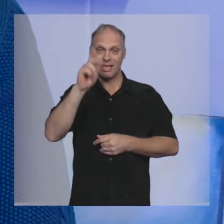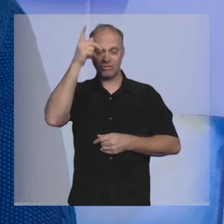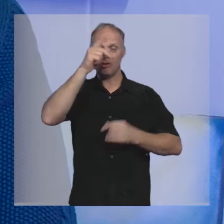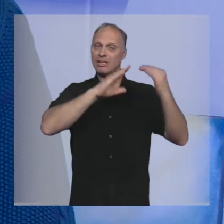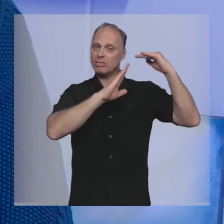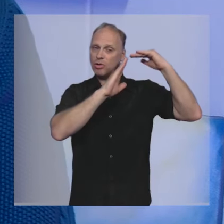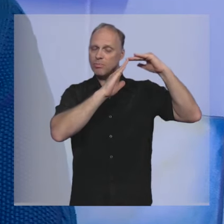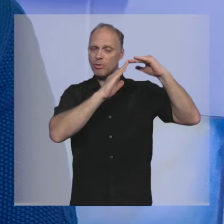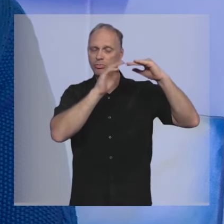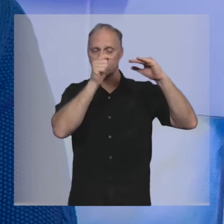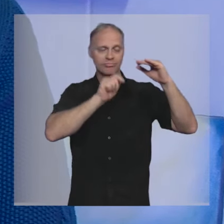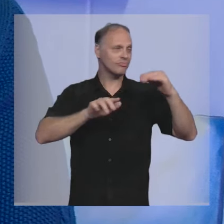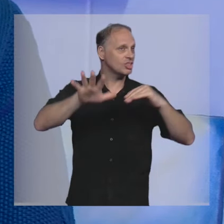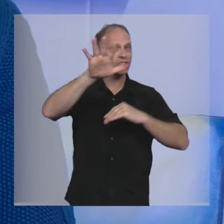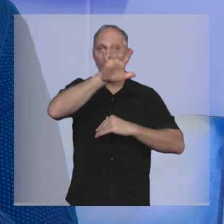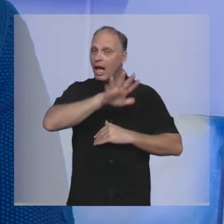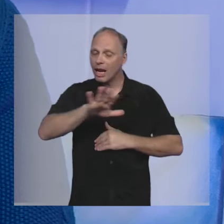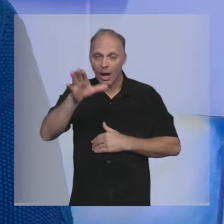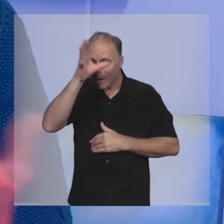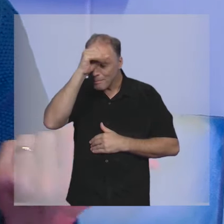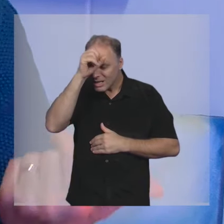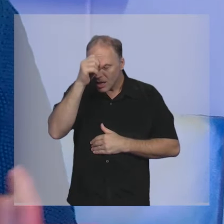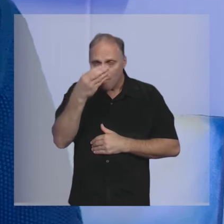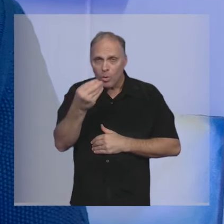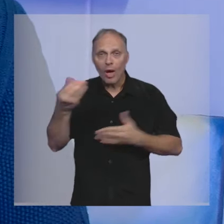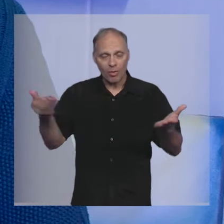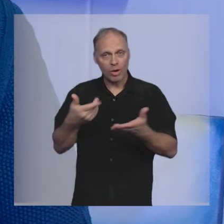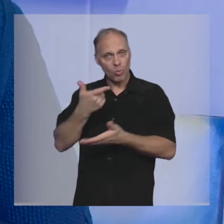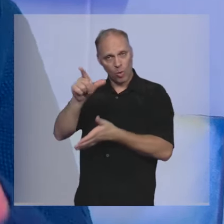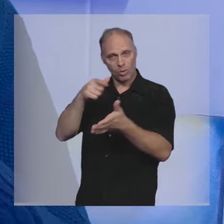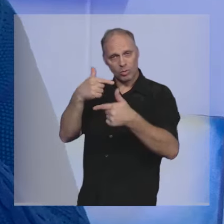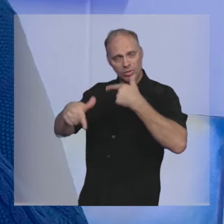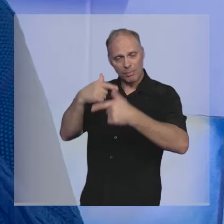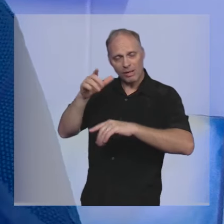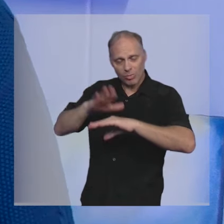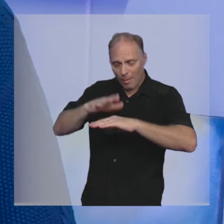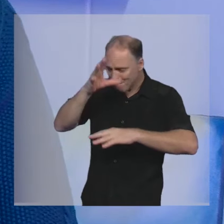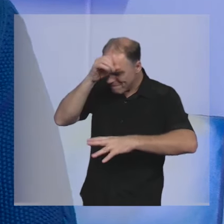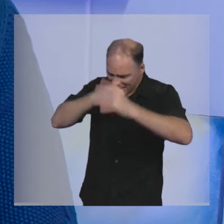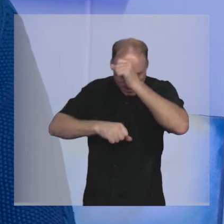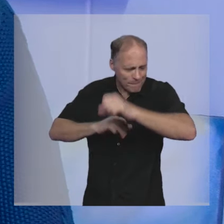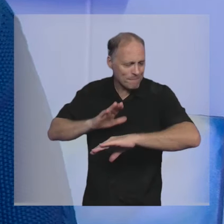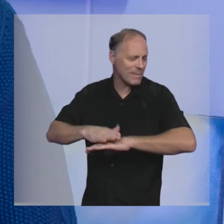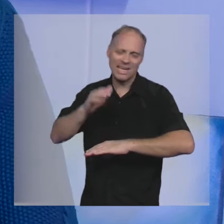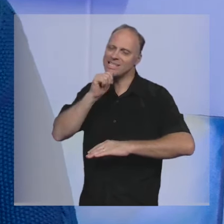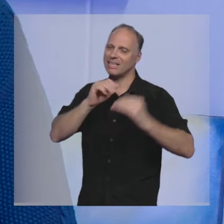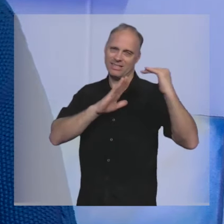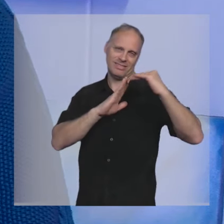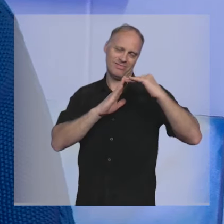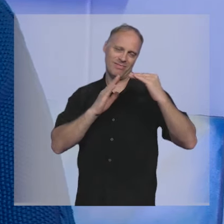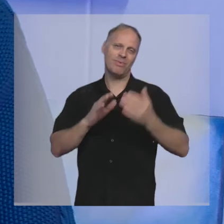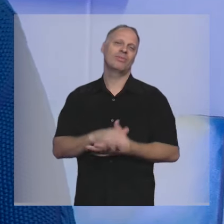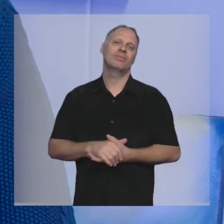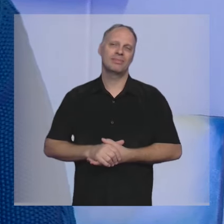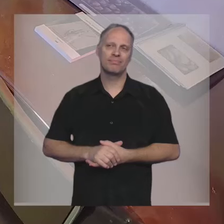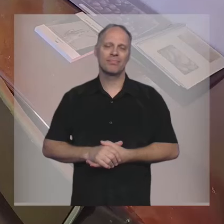Leopoldo de uma maneira geral, e agora com esse outro trabalho eu estou aprendendo mais ainda sobre São